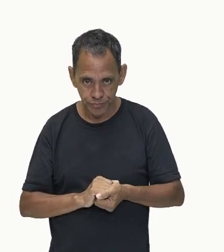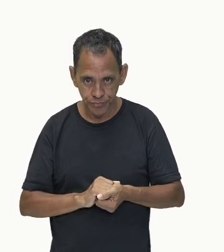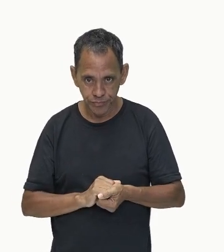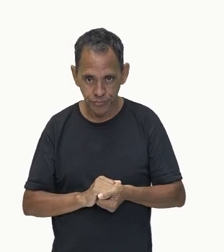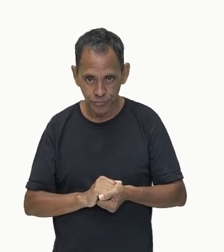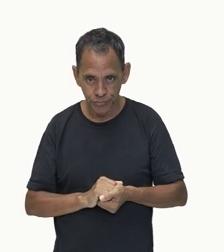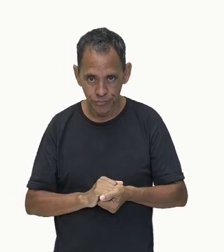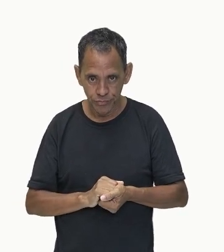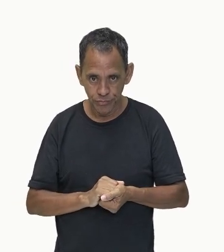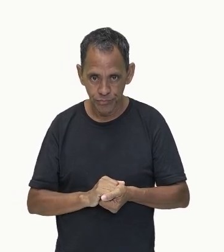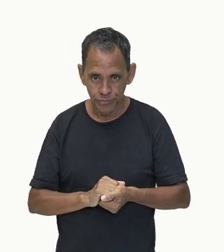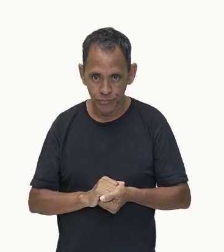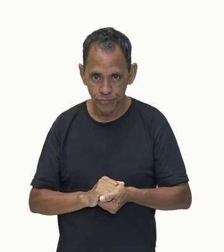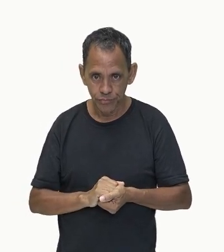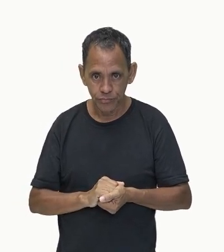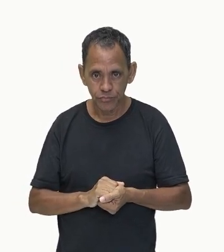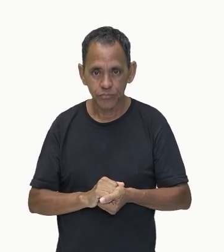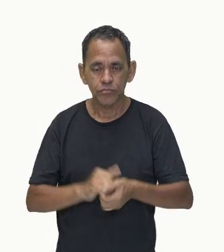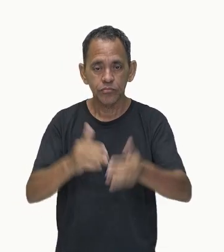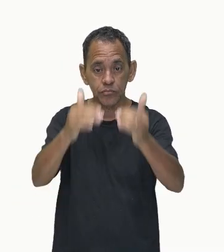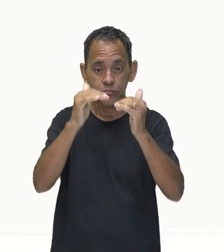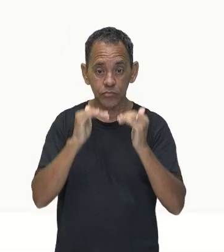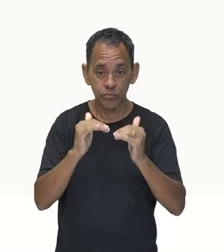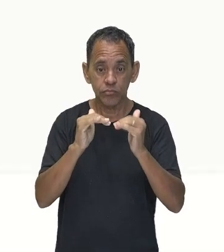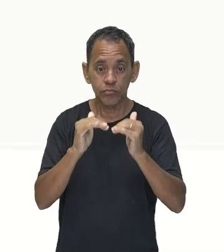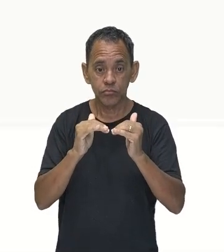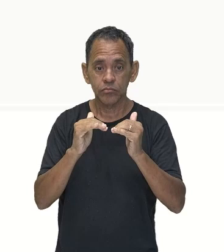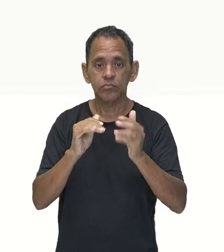30. E aí nós fazemos a conta, né, pessoal?